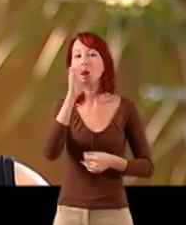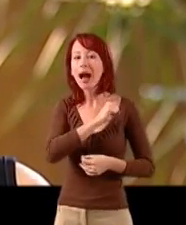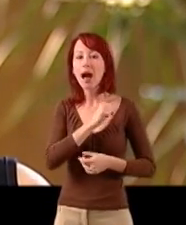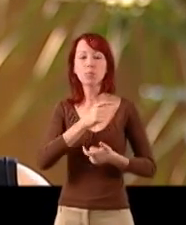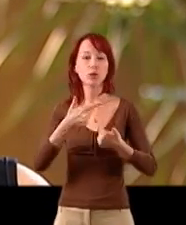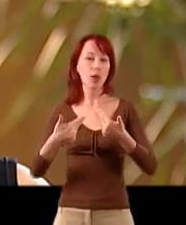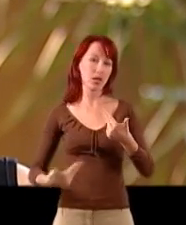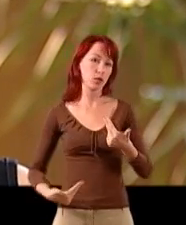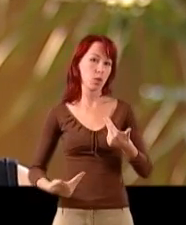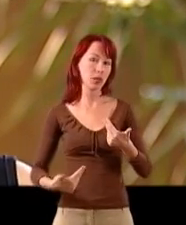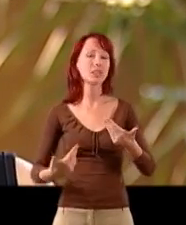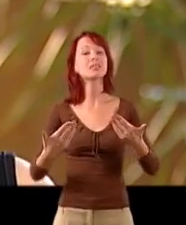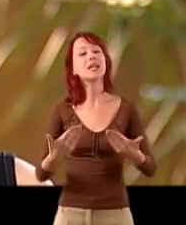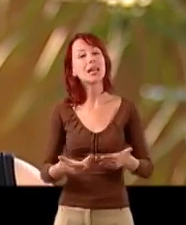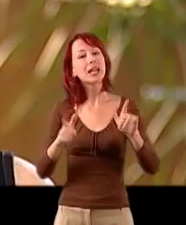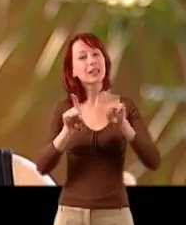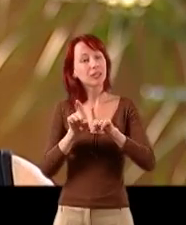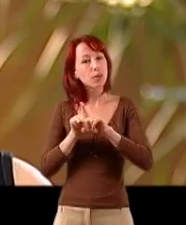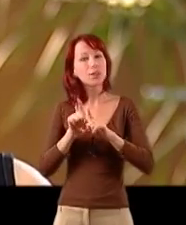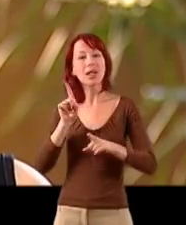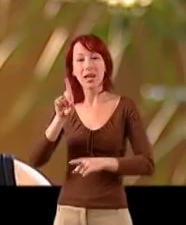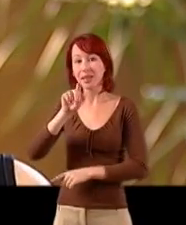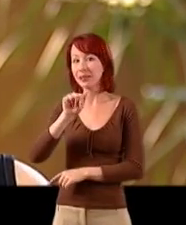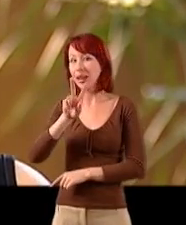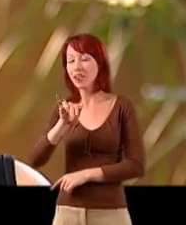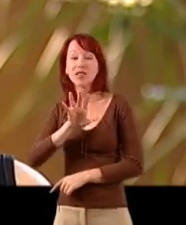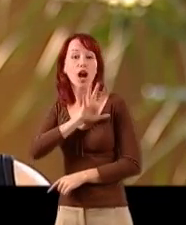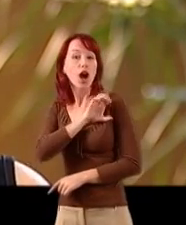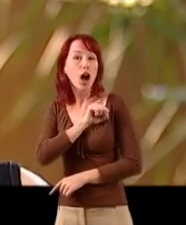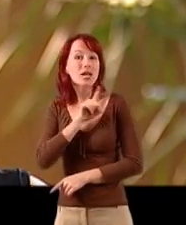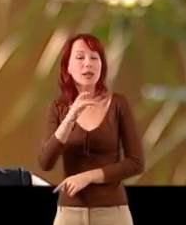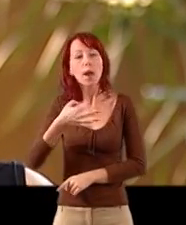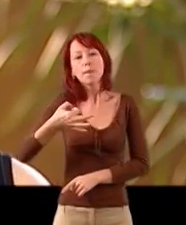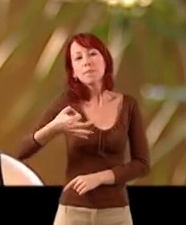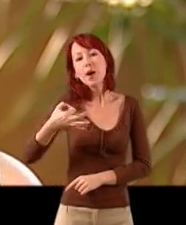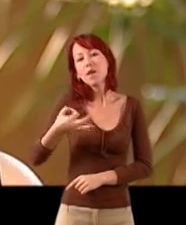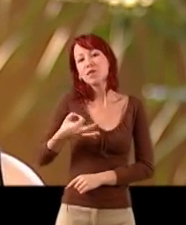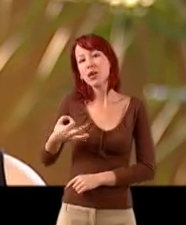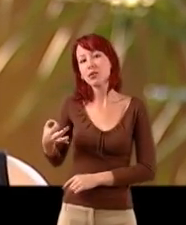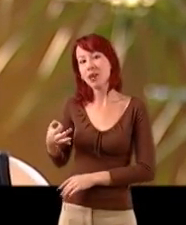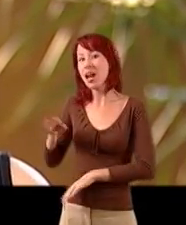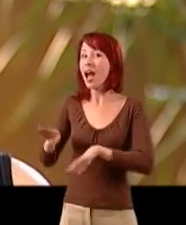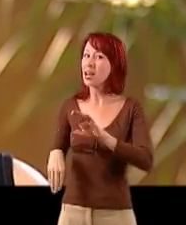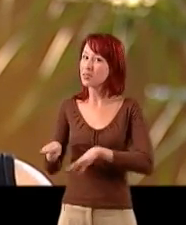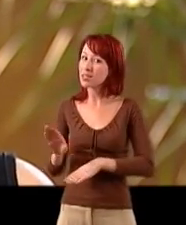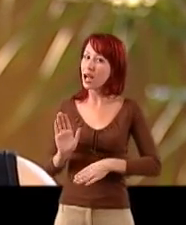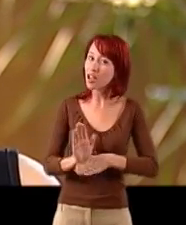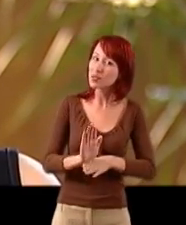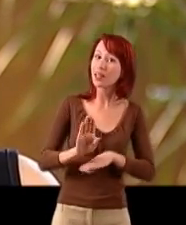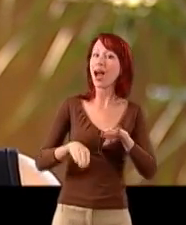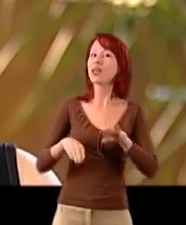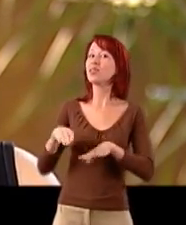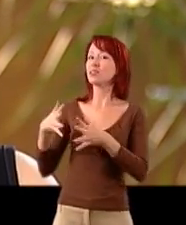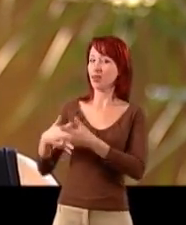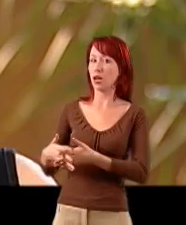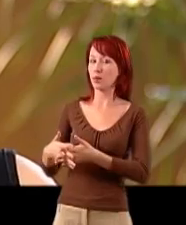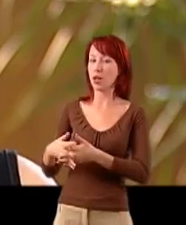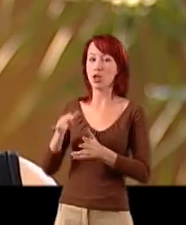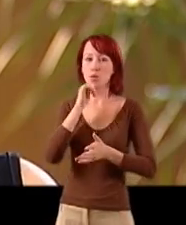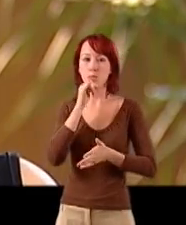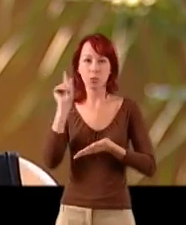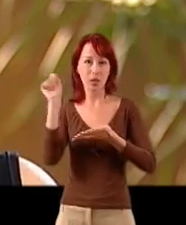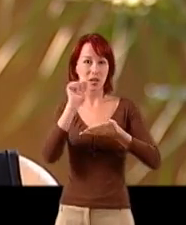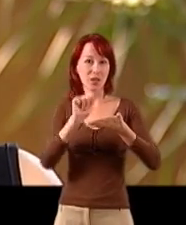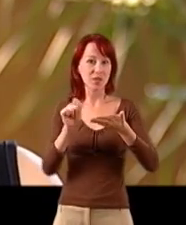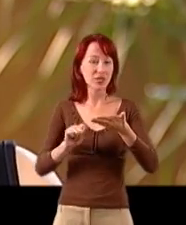rápido, percebe as coisas. E o perfeccionismo dele, né? Que às vezes ajuda, às vezes atrapalha. O Davi quer fazer, quando ele se